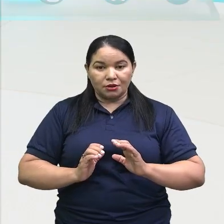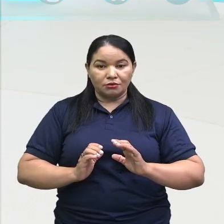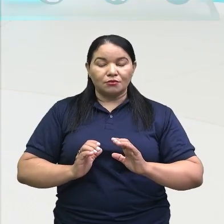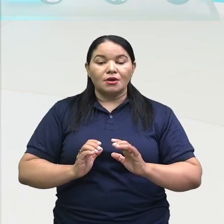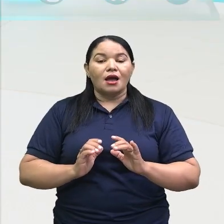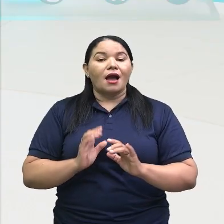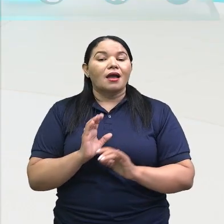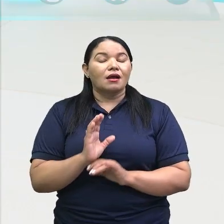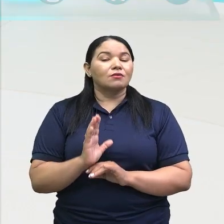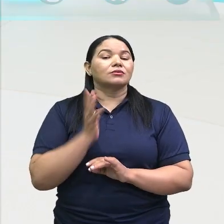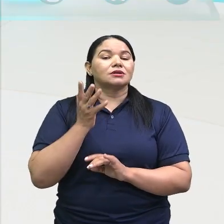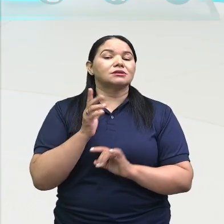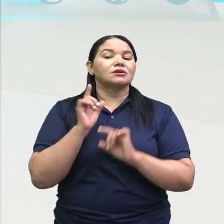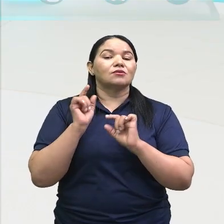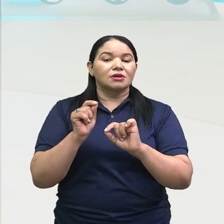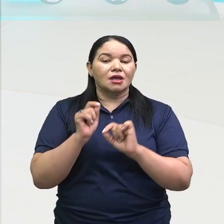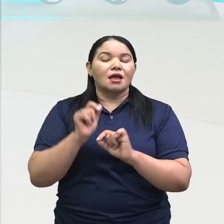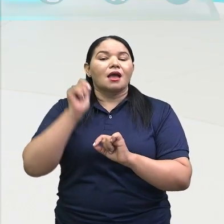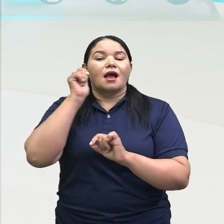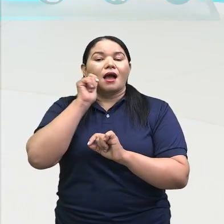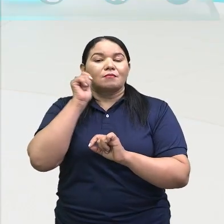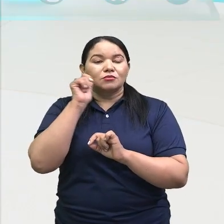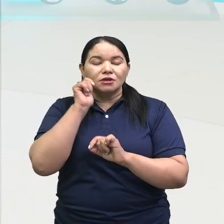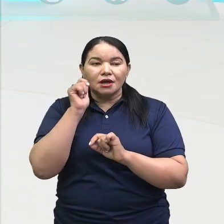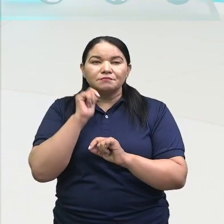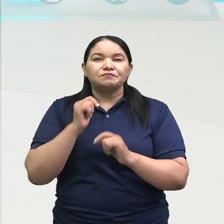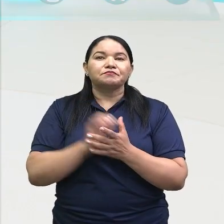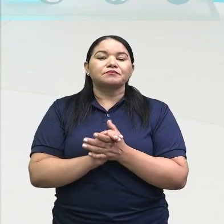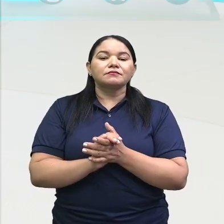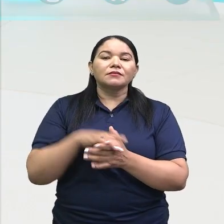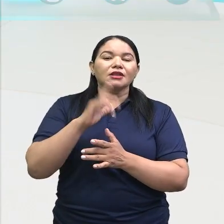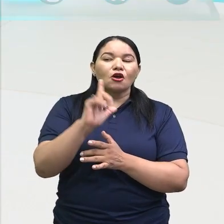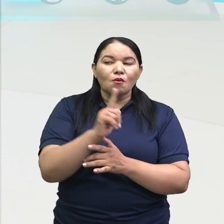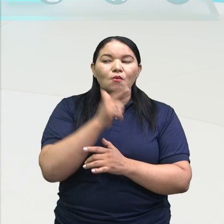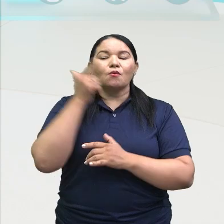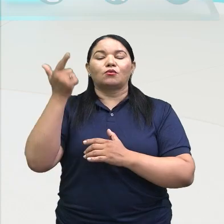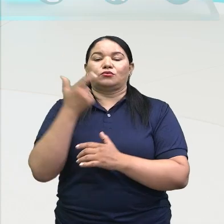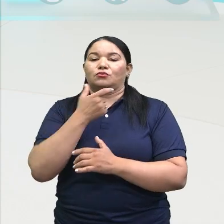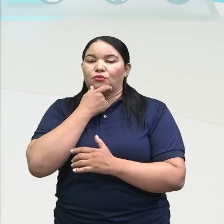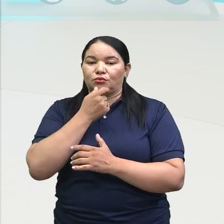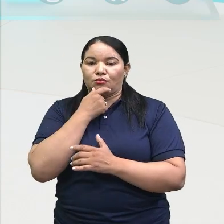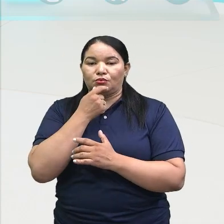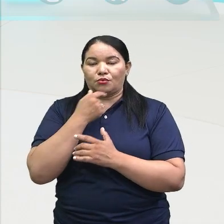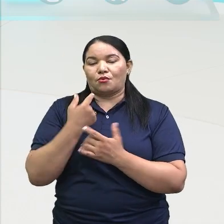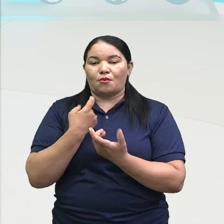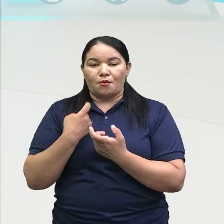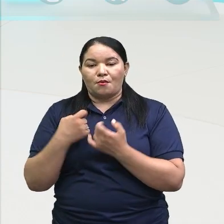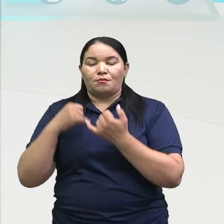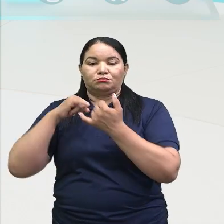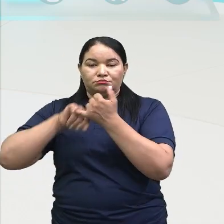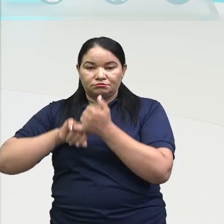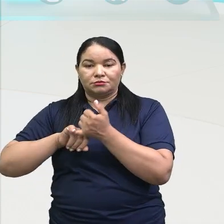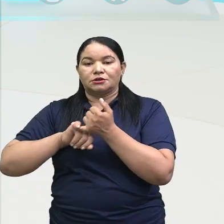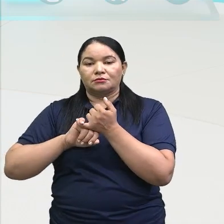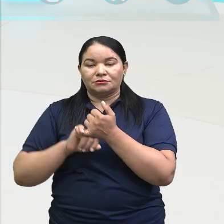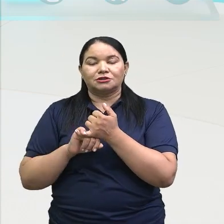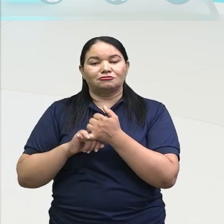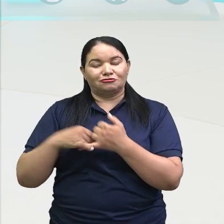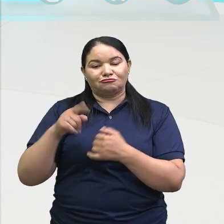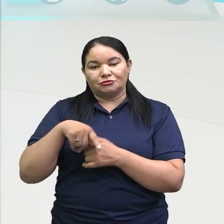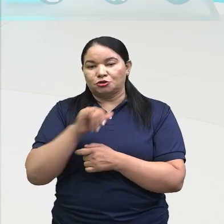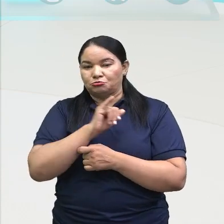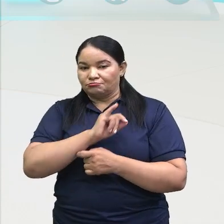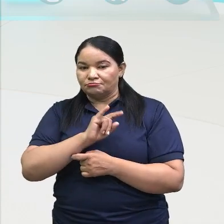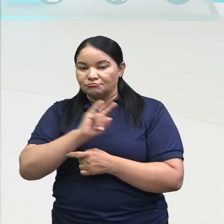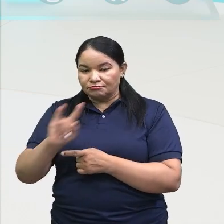que acontece? A mulher começa a ter um relacionamento extraconjugal, em palavras simples, traí-lo, né, com outro